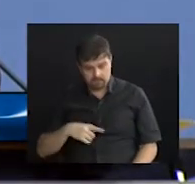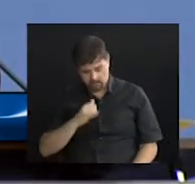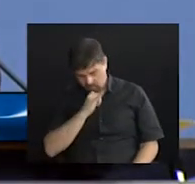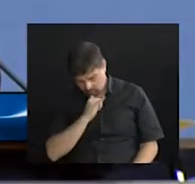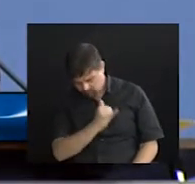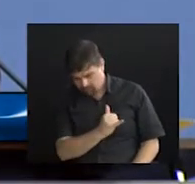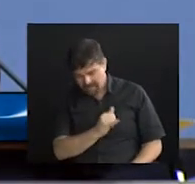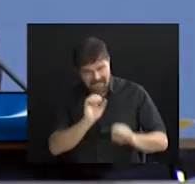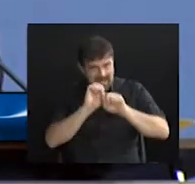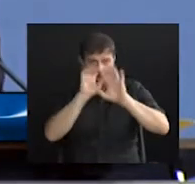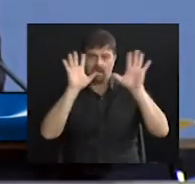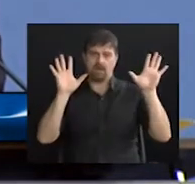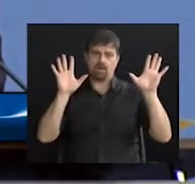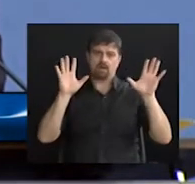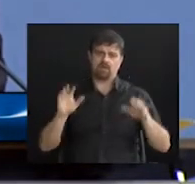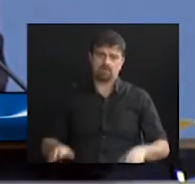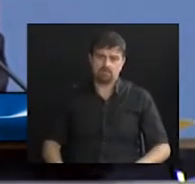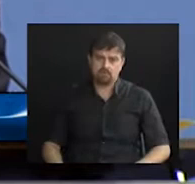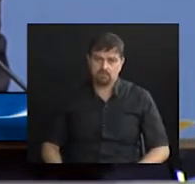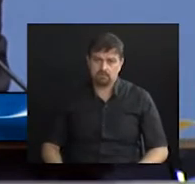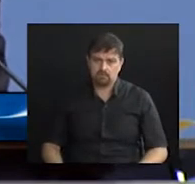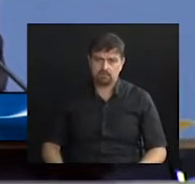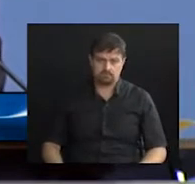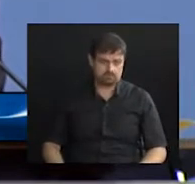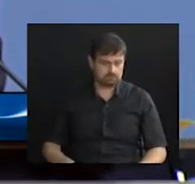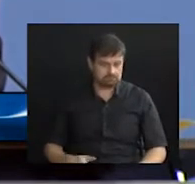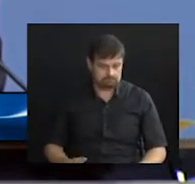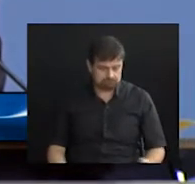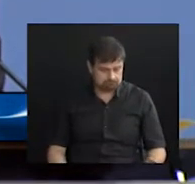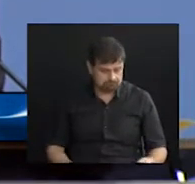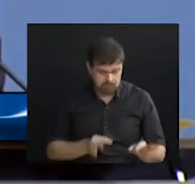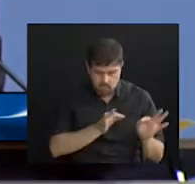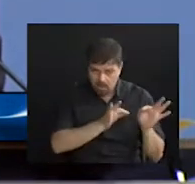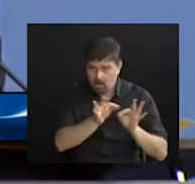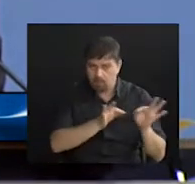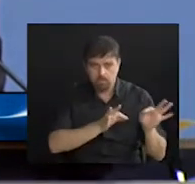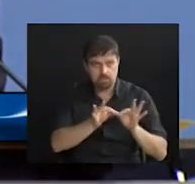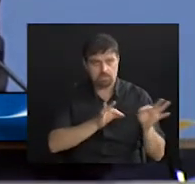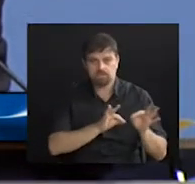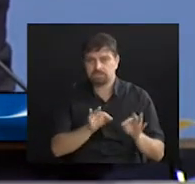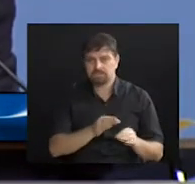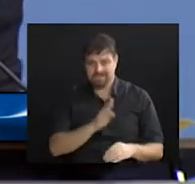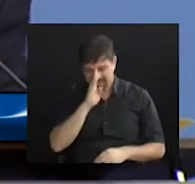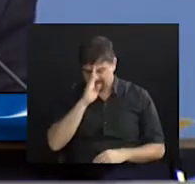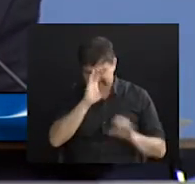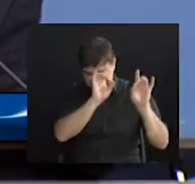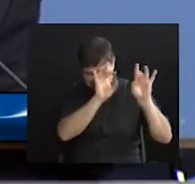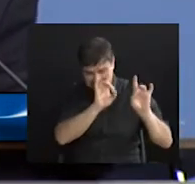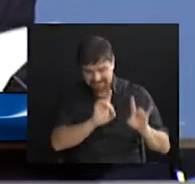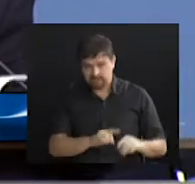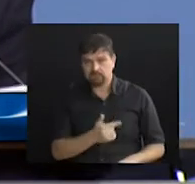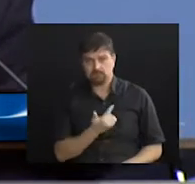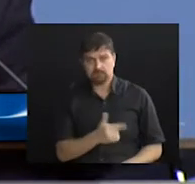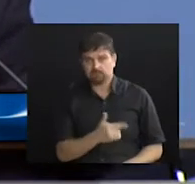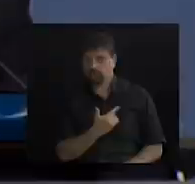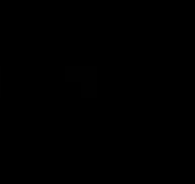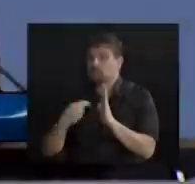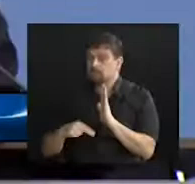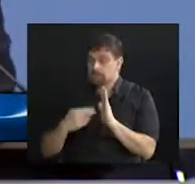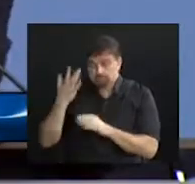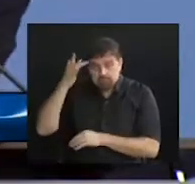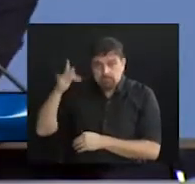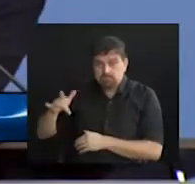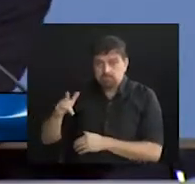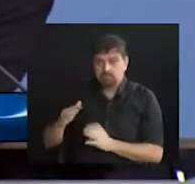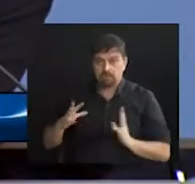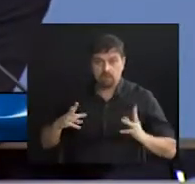claramente com relação à por não existe projeto especificamente dessa obra